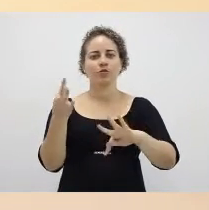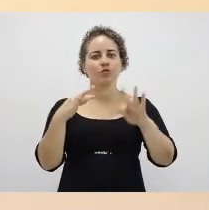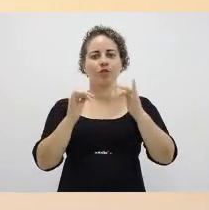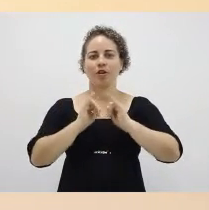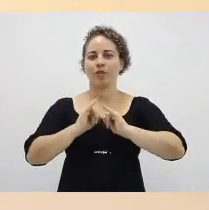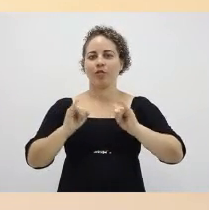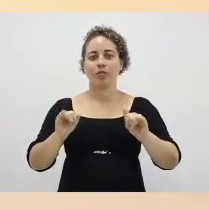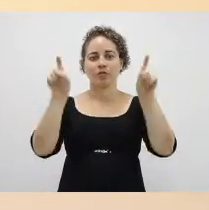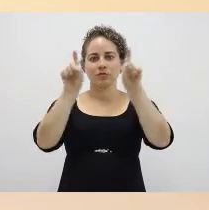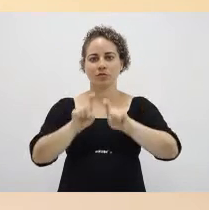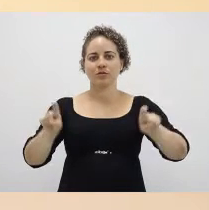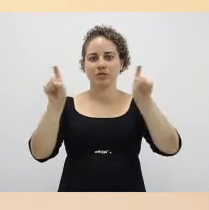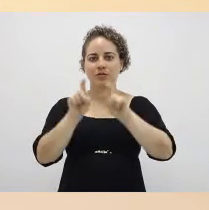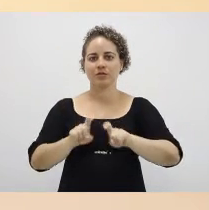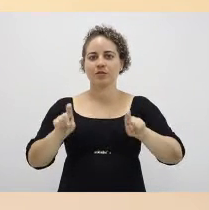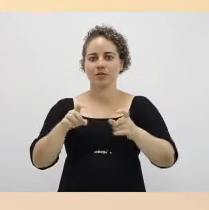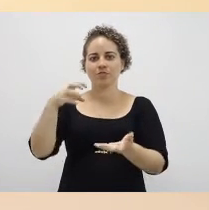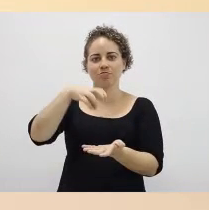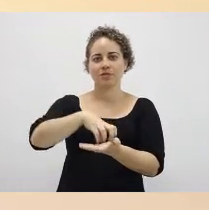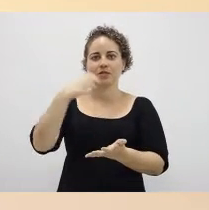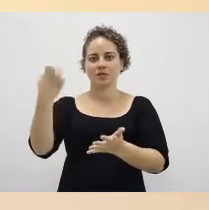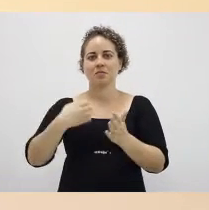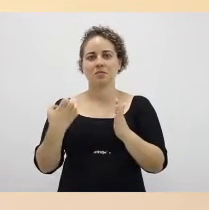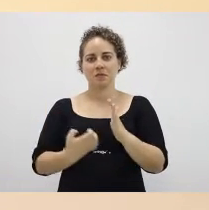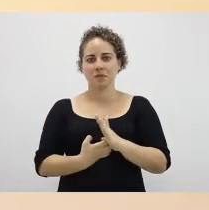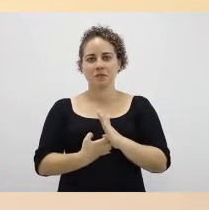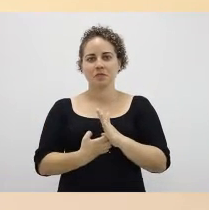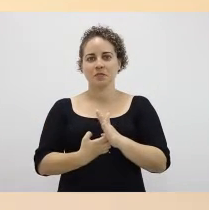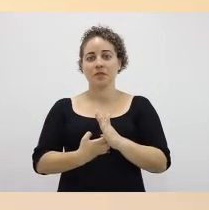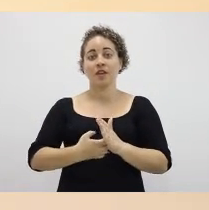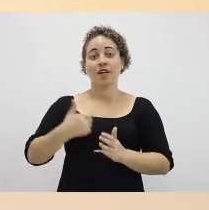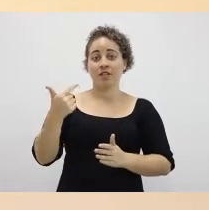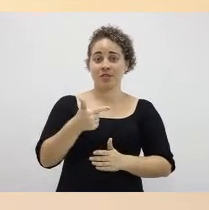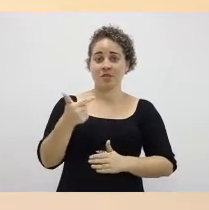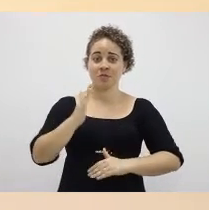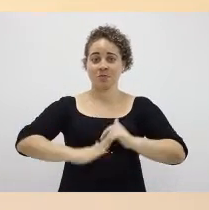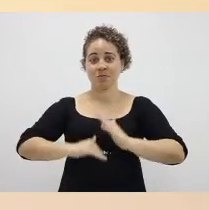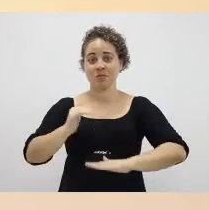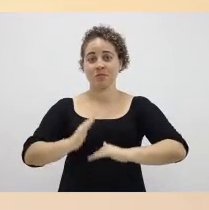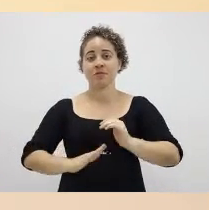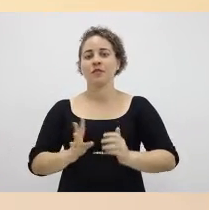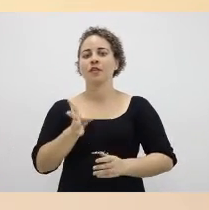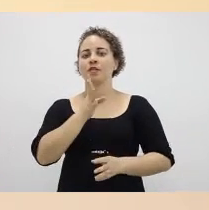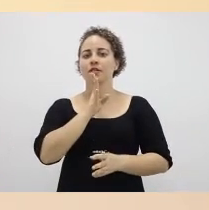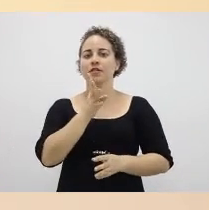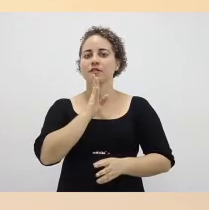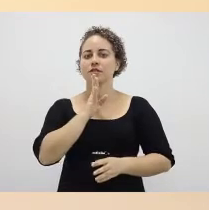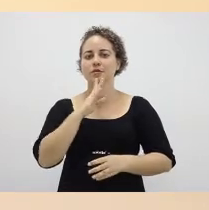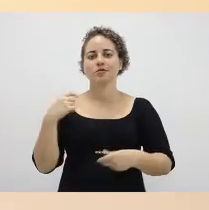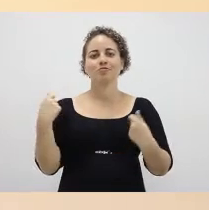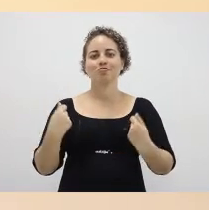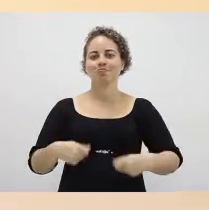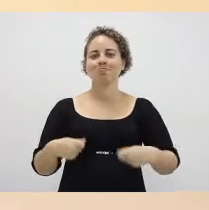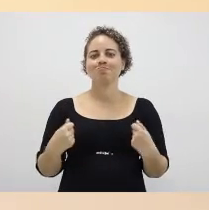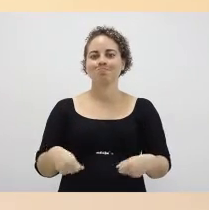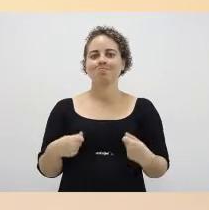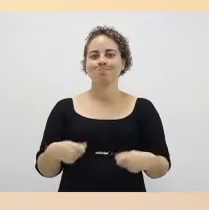informação para as organizações. Na competência 2, nós vimos a necessidade